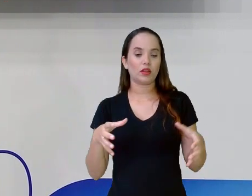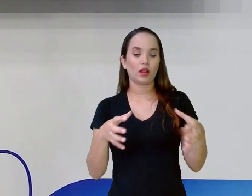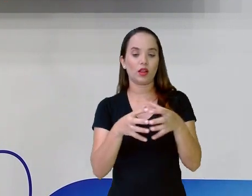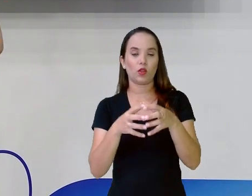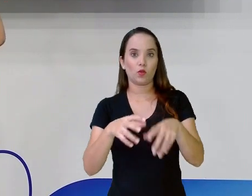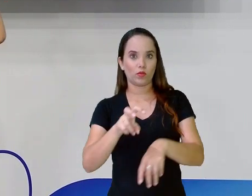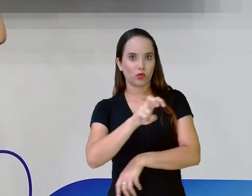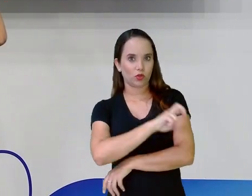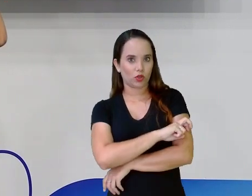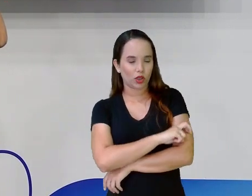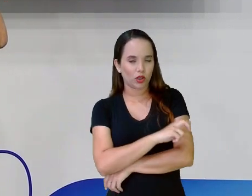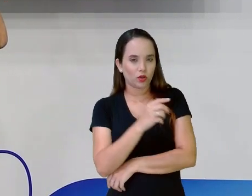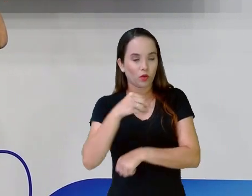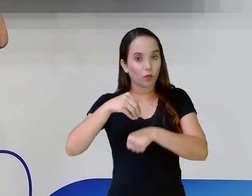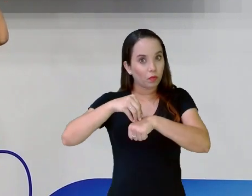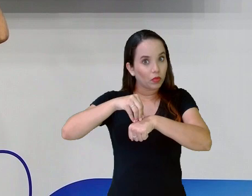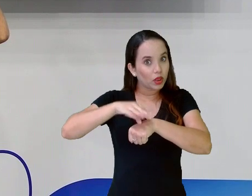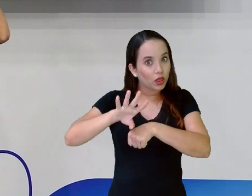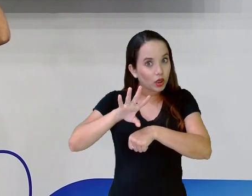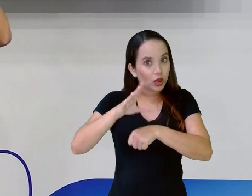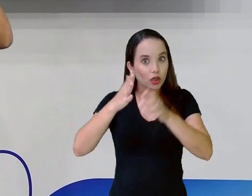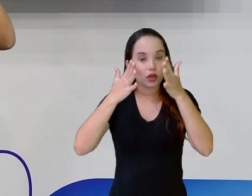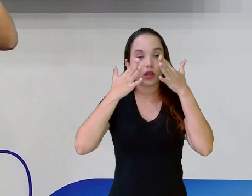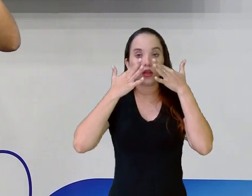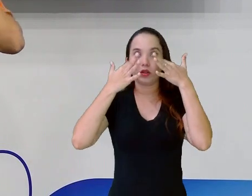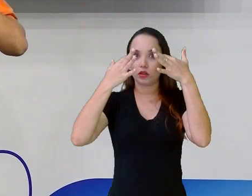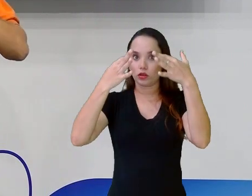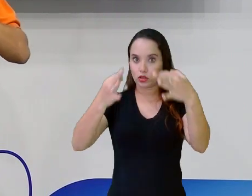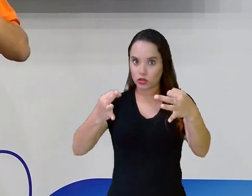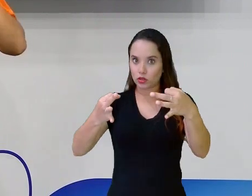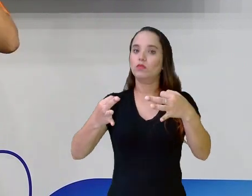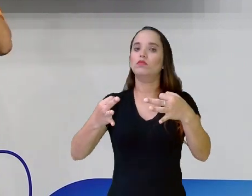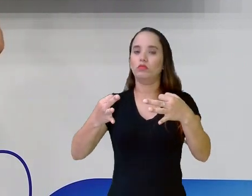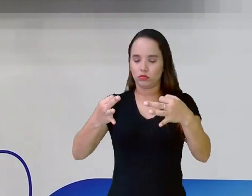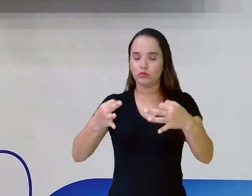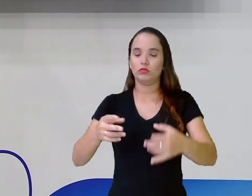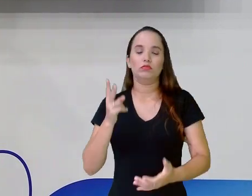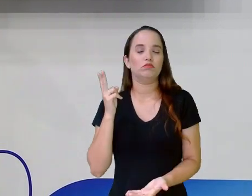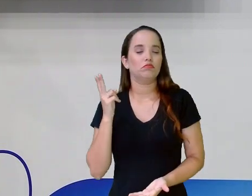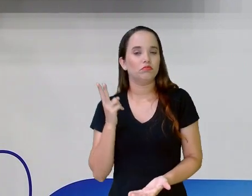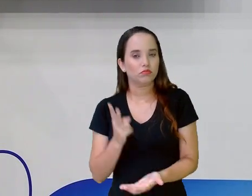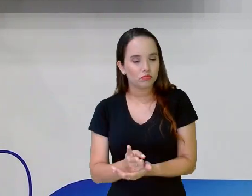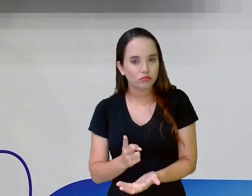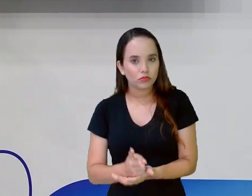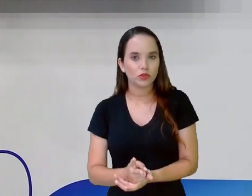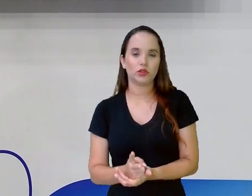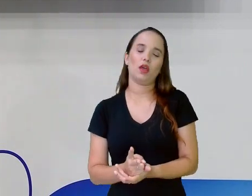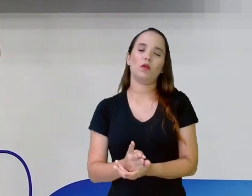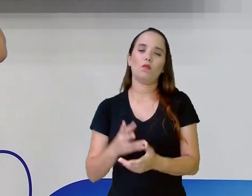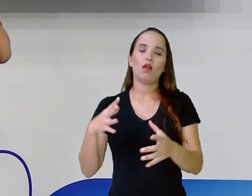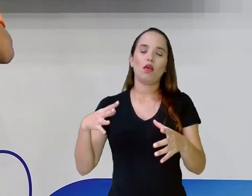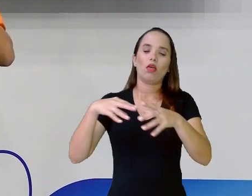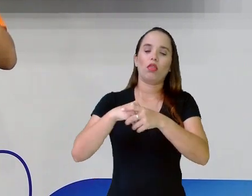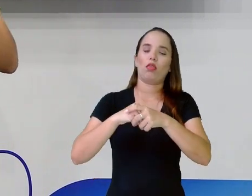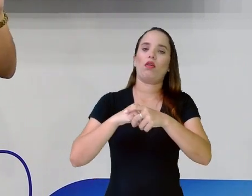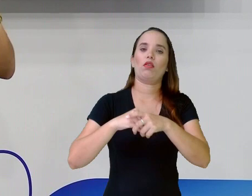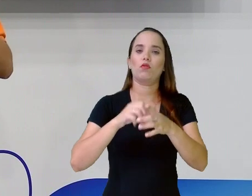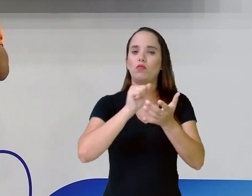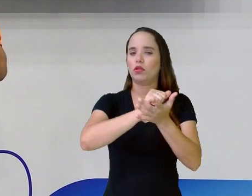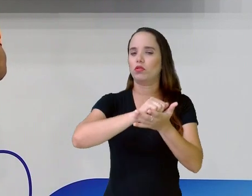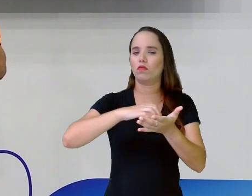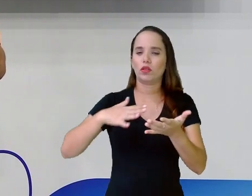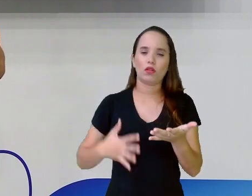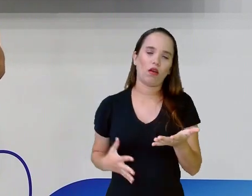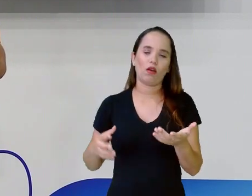avaliação externa. Fica atento, fica atenta. Sempre em alguma